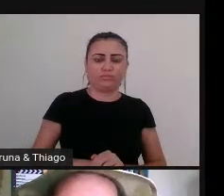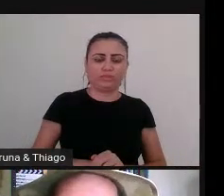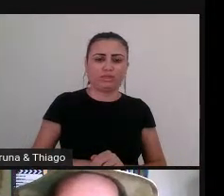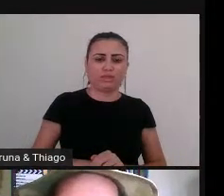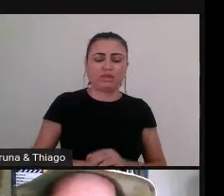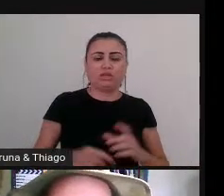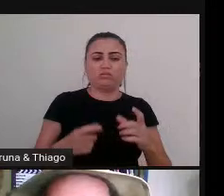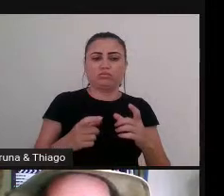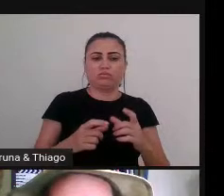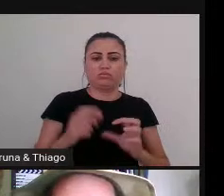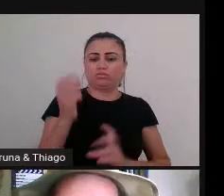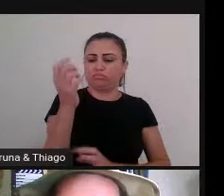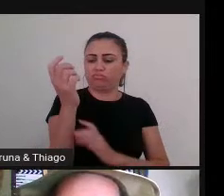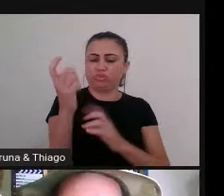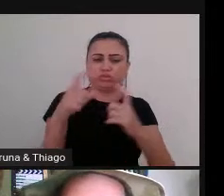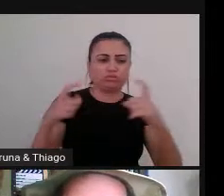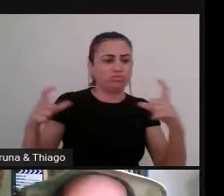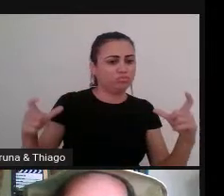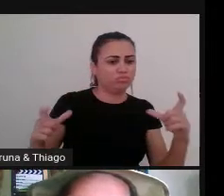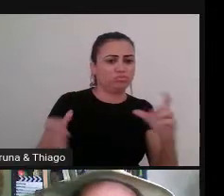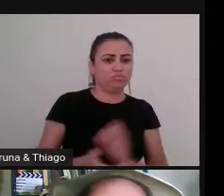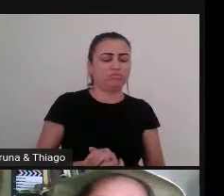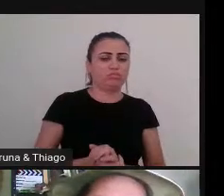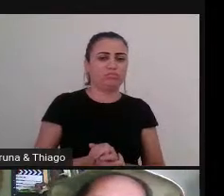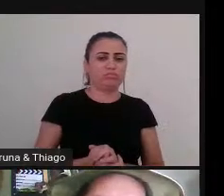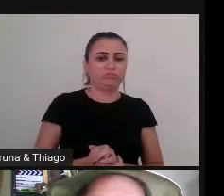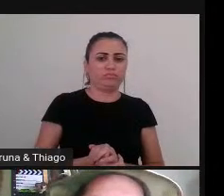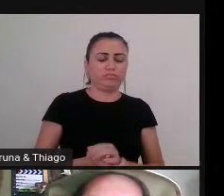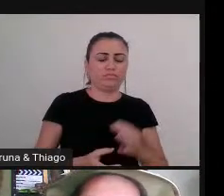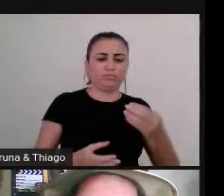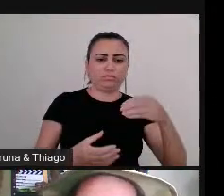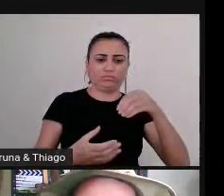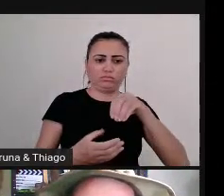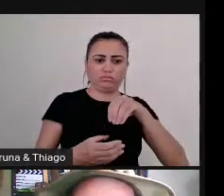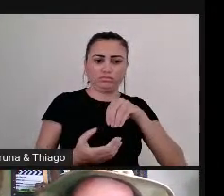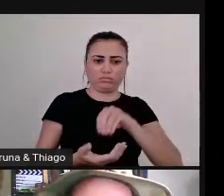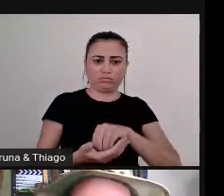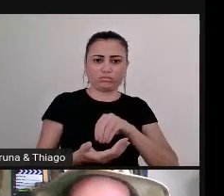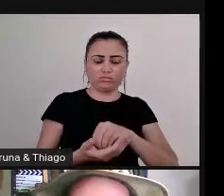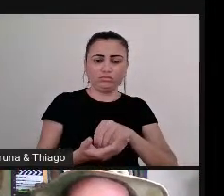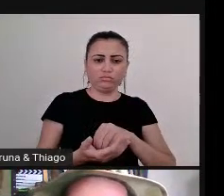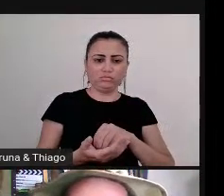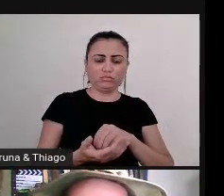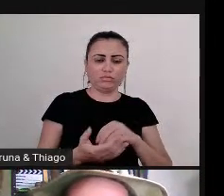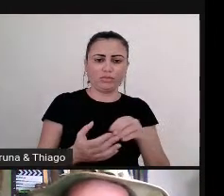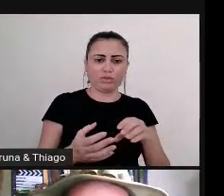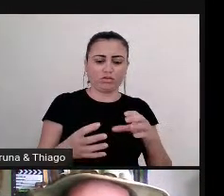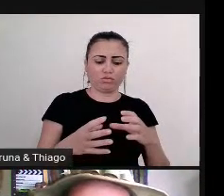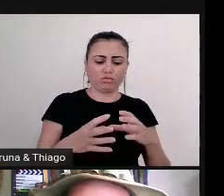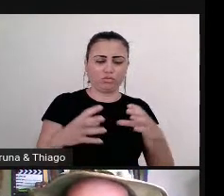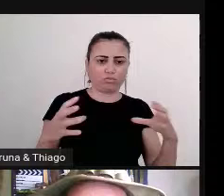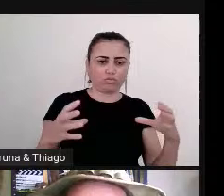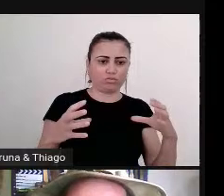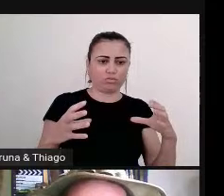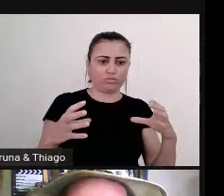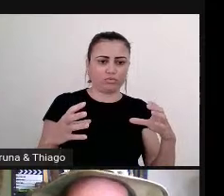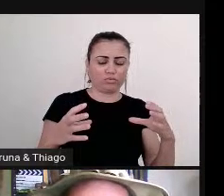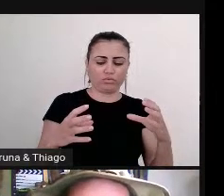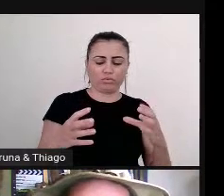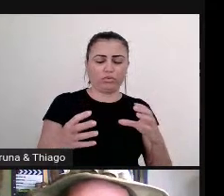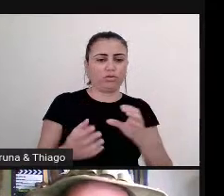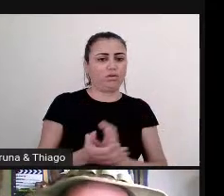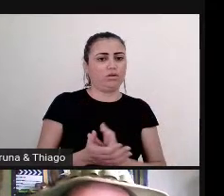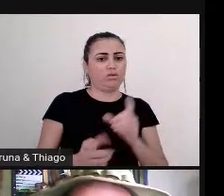que temos aqui na Amazônia. Essa dentro de uma cúpulazinha de cupuaçu. Essa é uma Acanthus curra, provavelmente a Acanthus